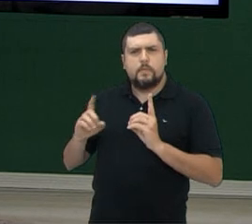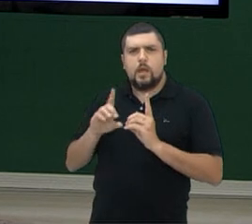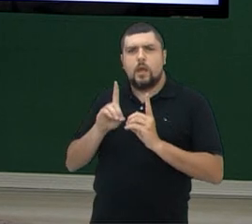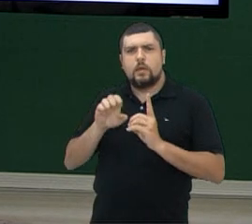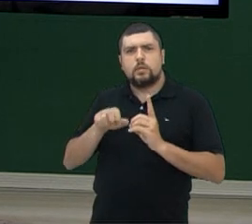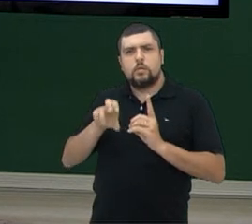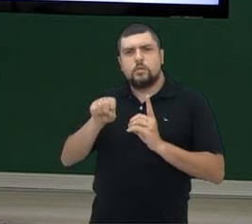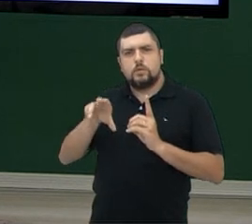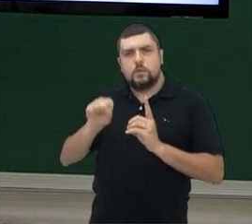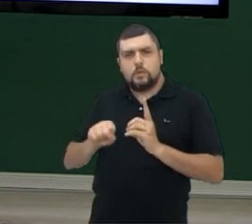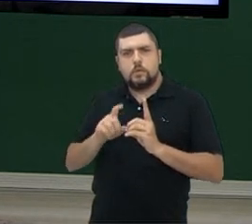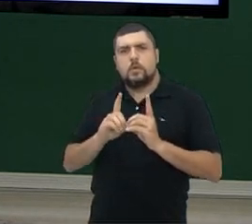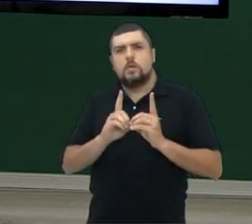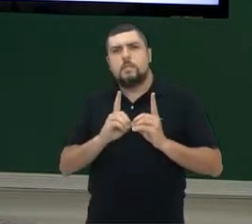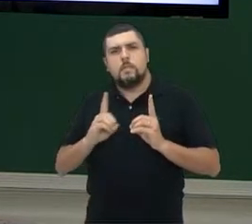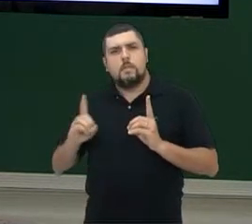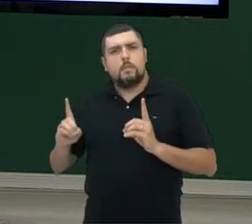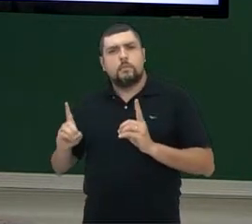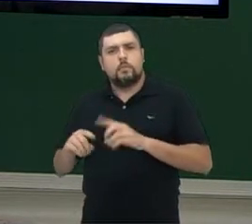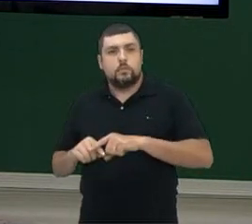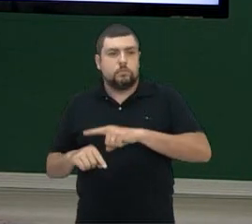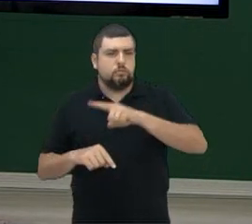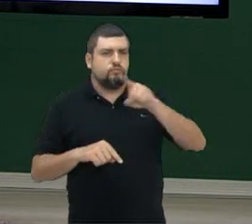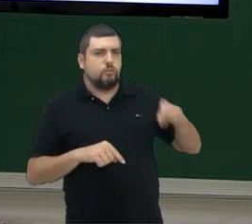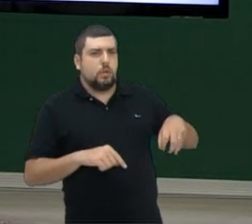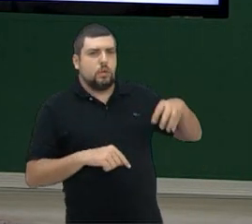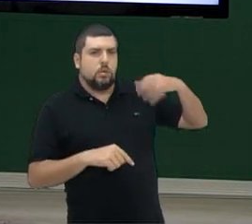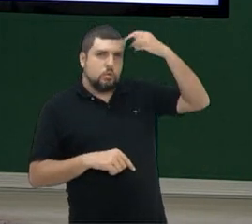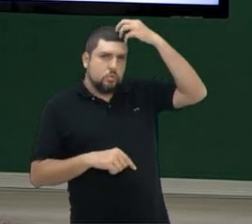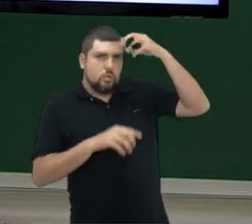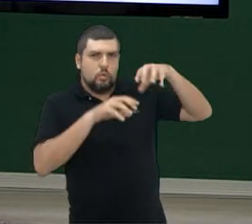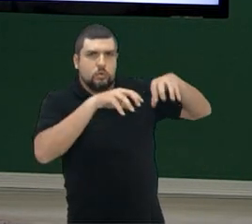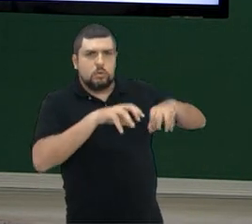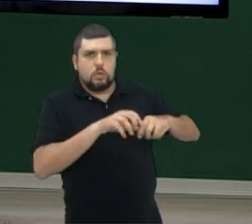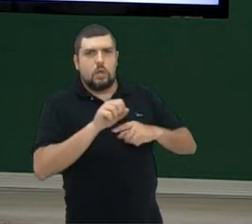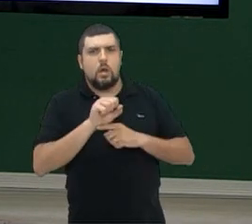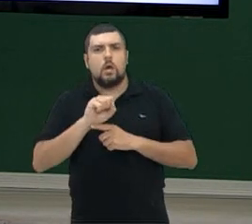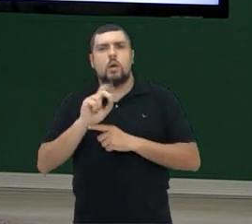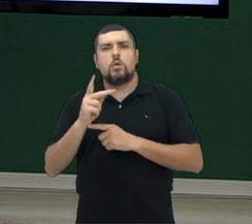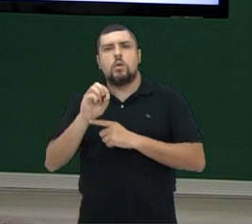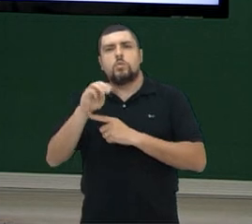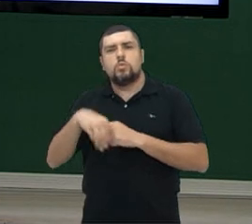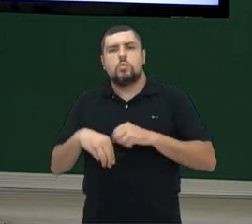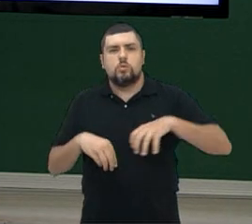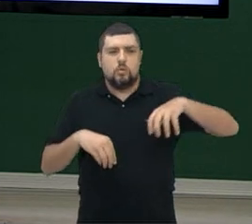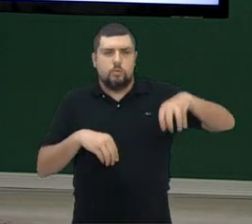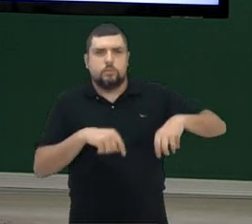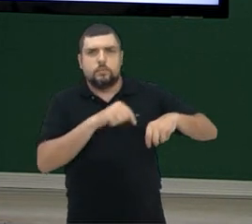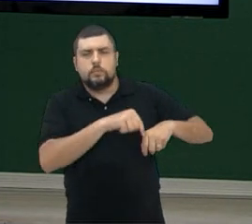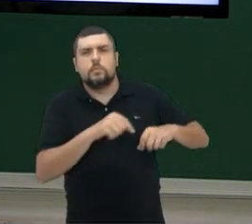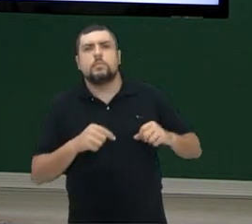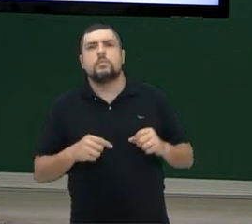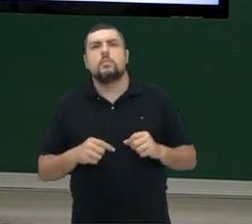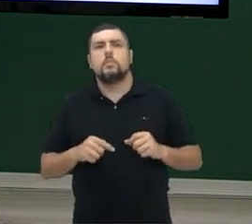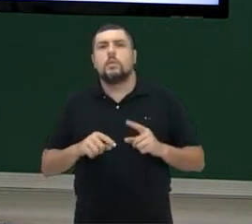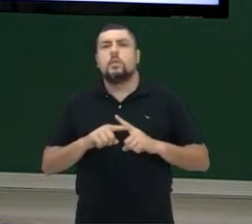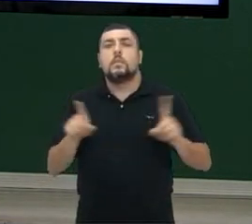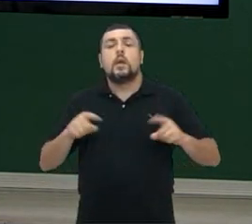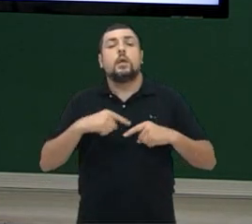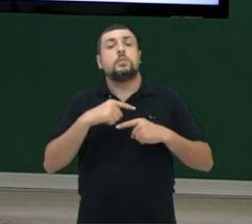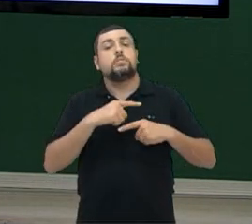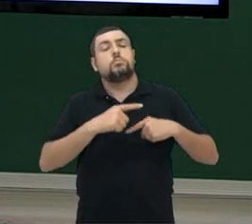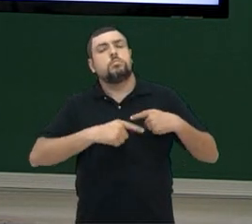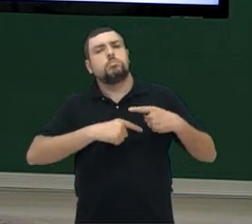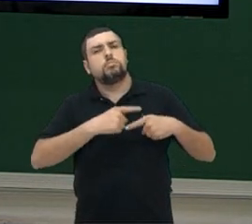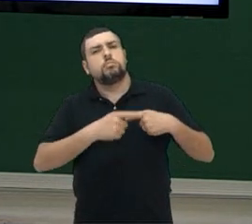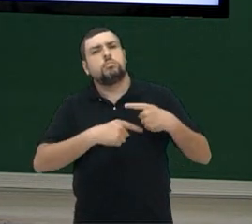cuxitas foram parar no reino de Axum, mas... se distinguiu, principalmente depois, com o tempo, por eles